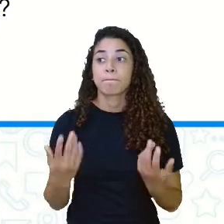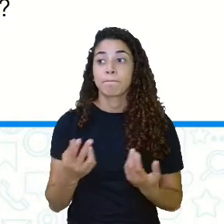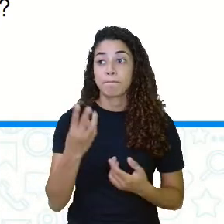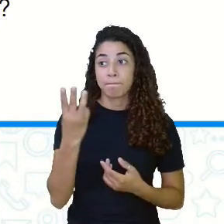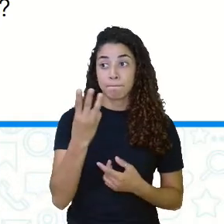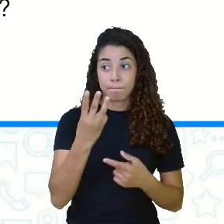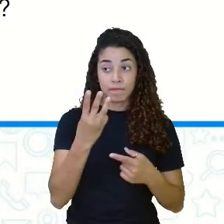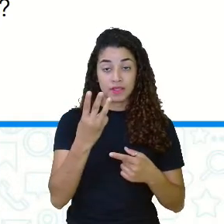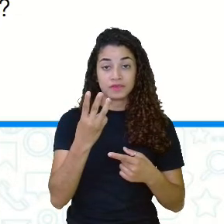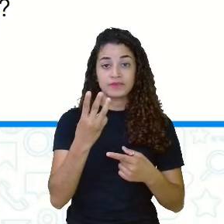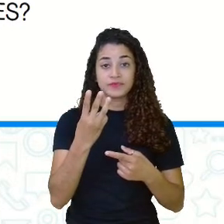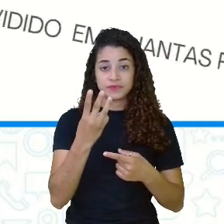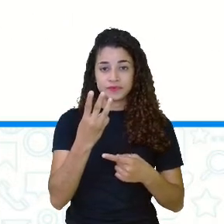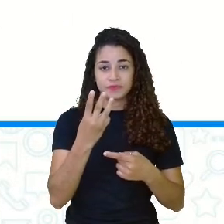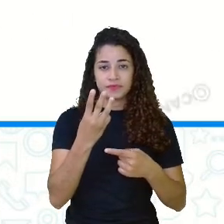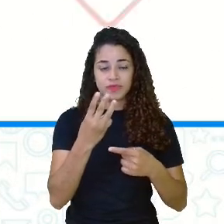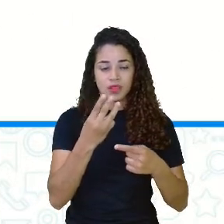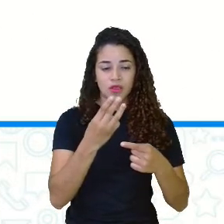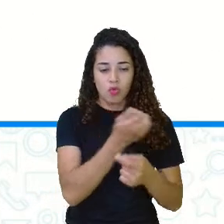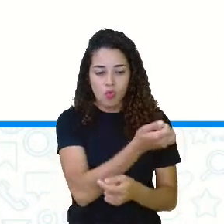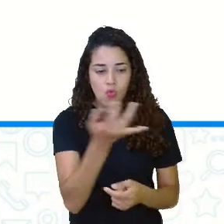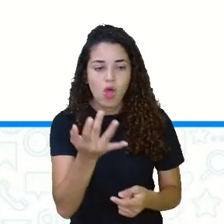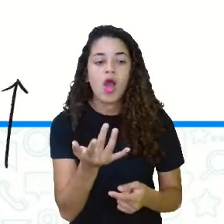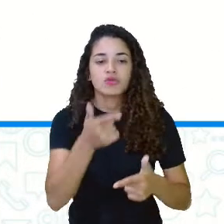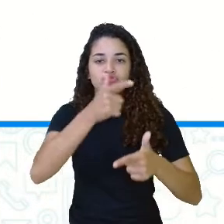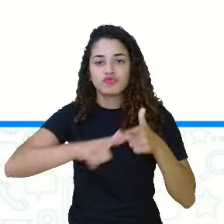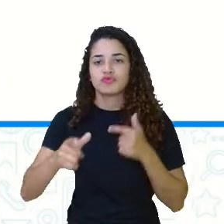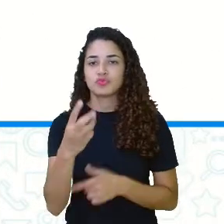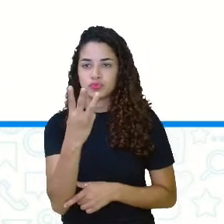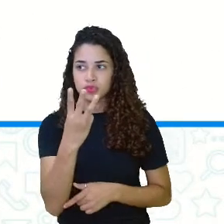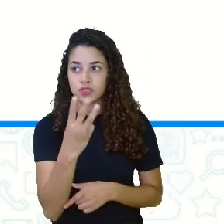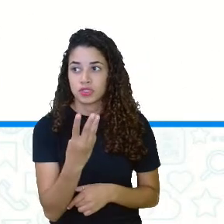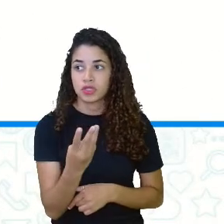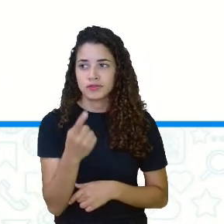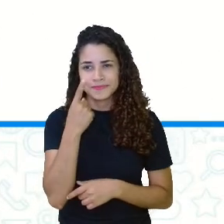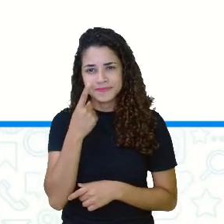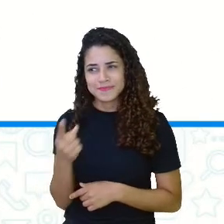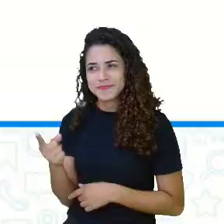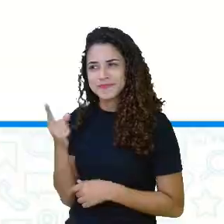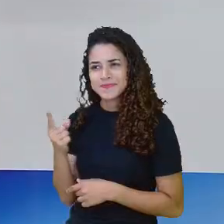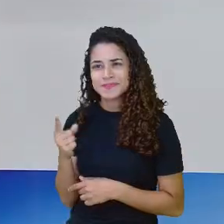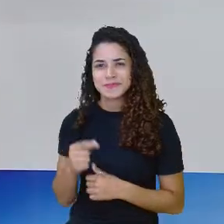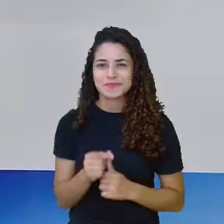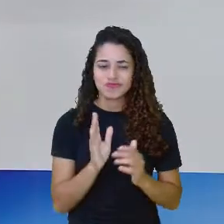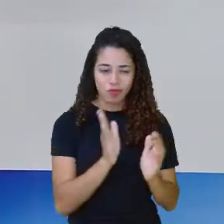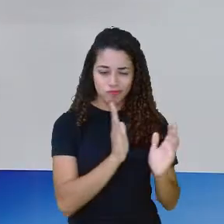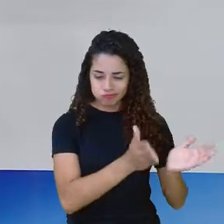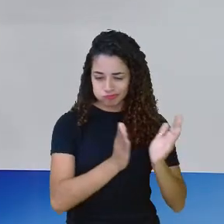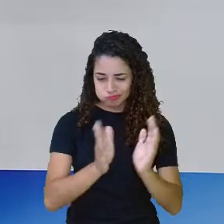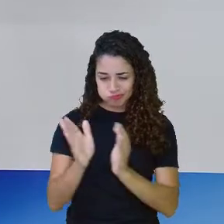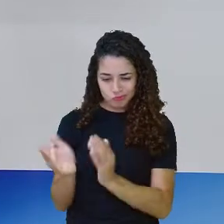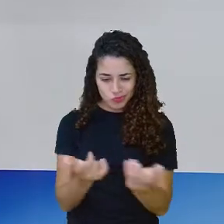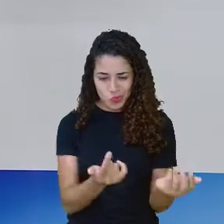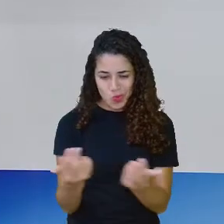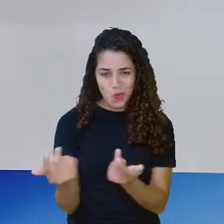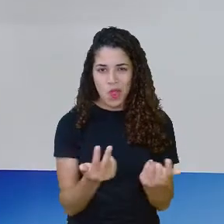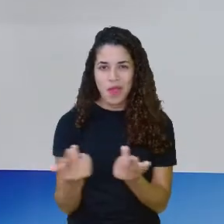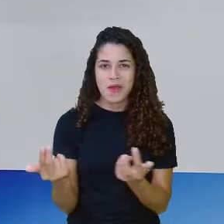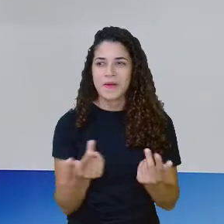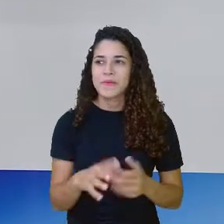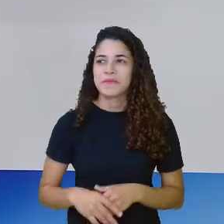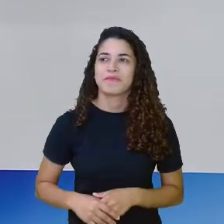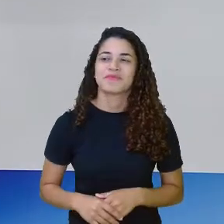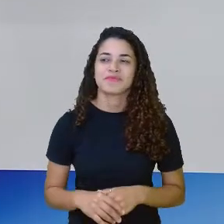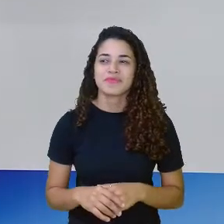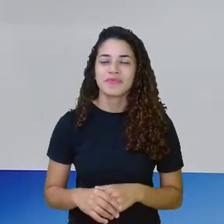essa quantidade em 3 partes e eu fiz essa divisão. Estão vendo? E deu a mesma coisa como